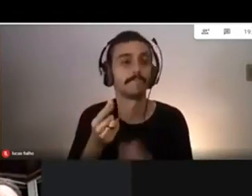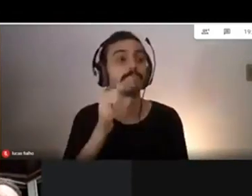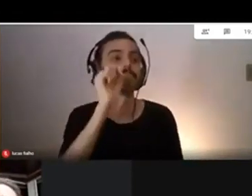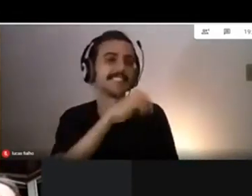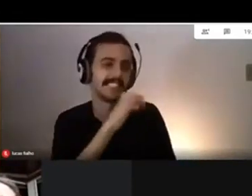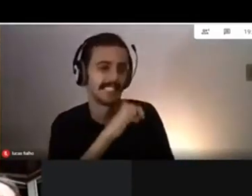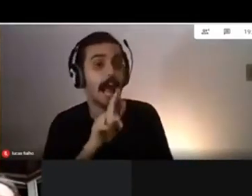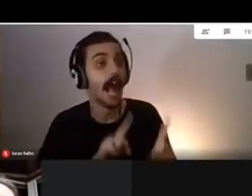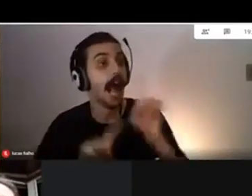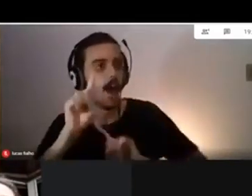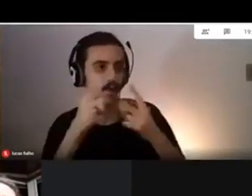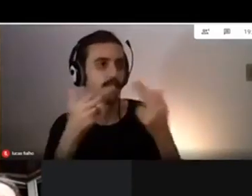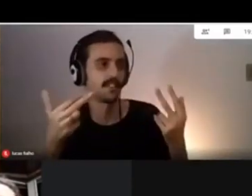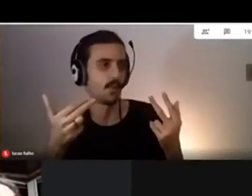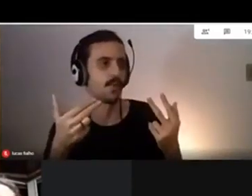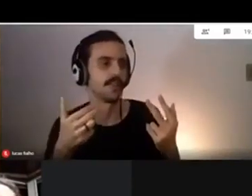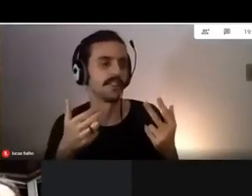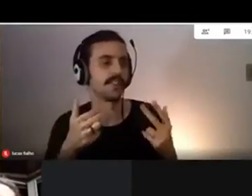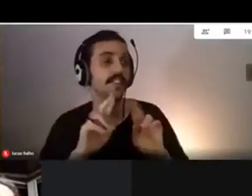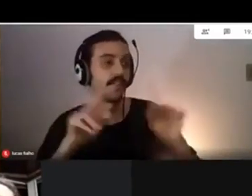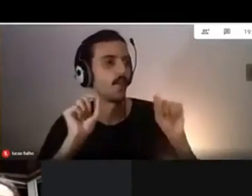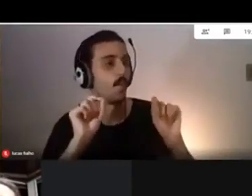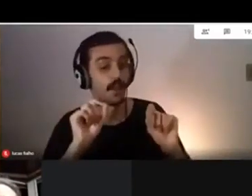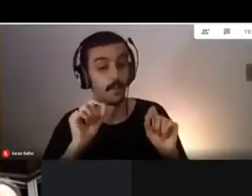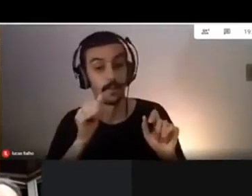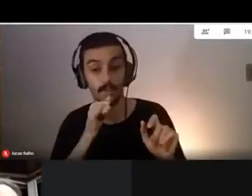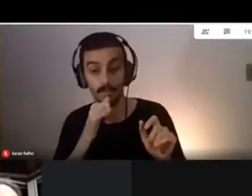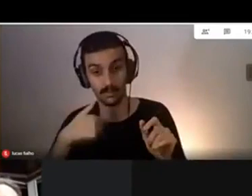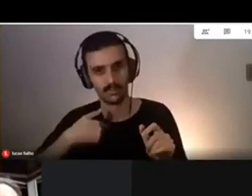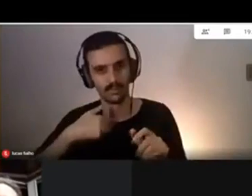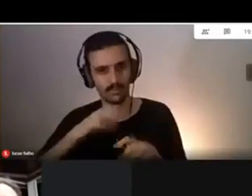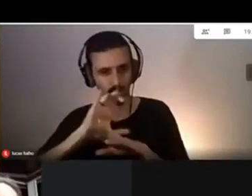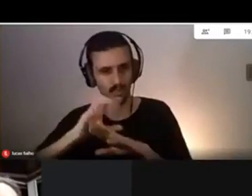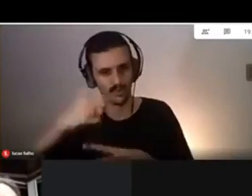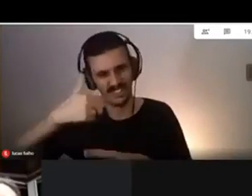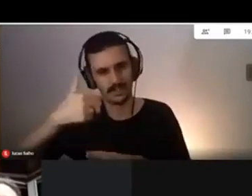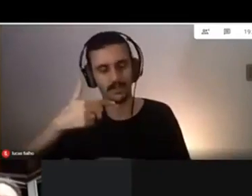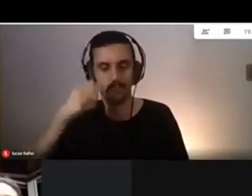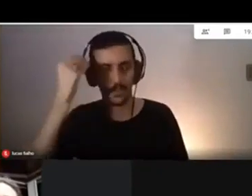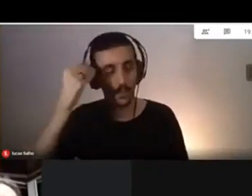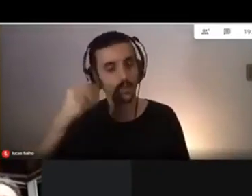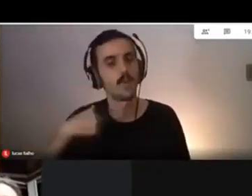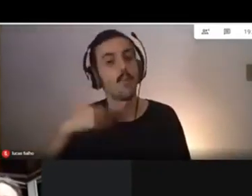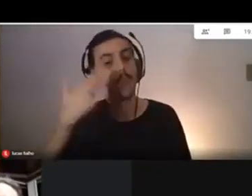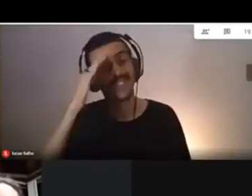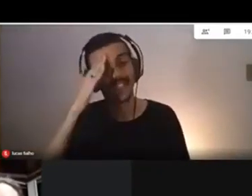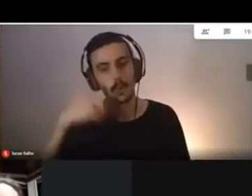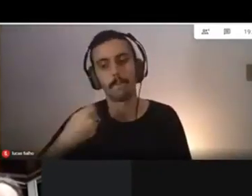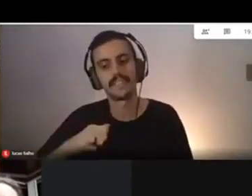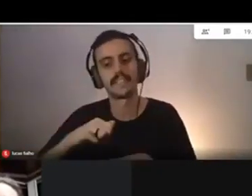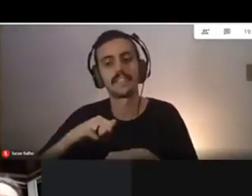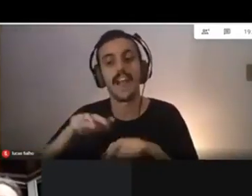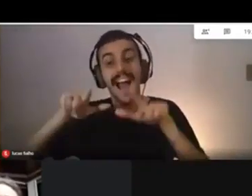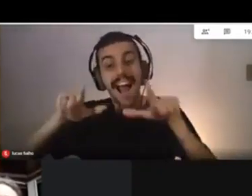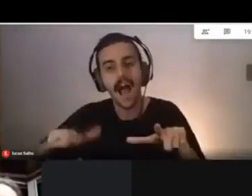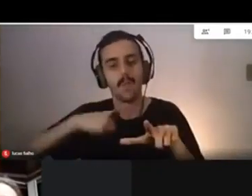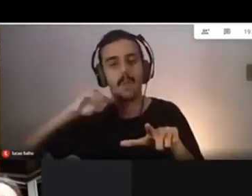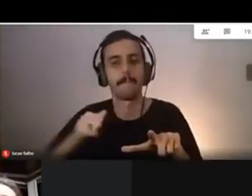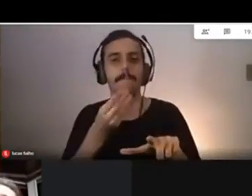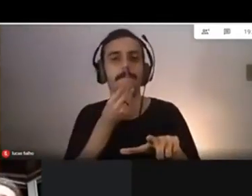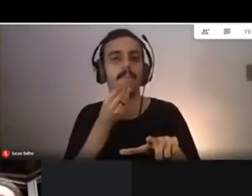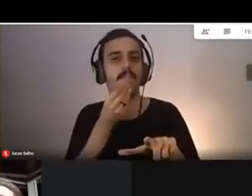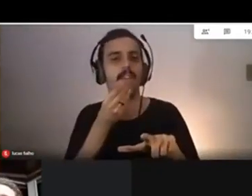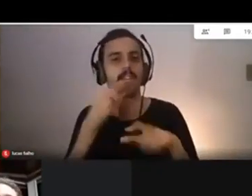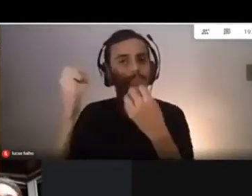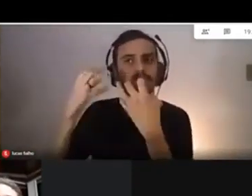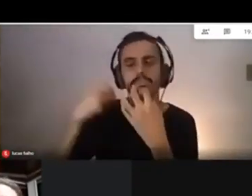eu tinha menos tempo, eu trabalhava, eu entendi que a sala de aula era muito importante, era um recurso que eu usava prestar atenção nas